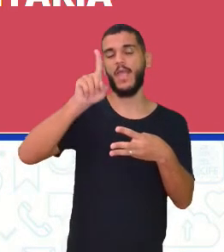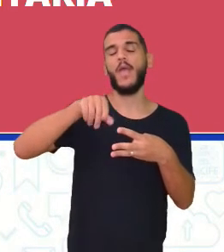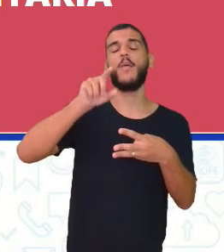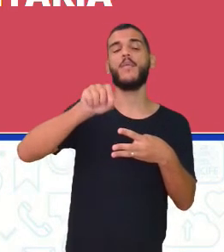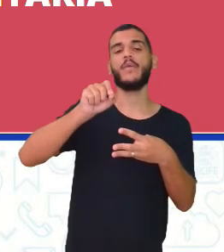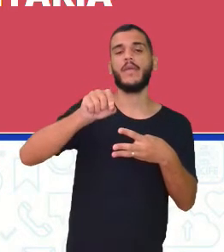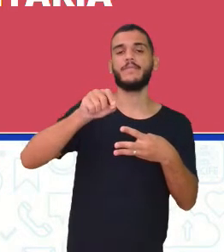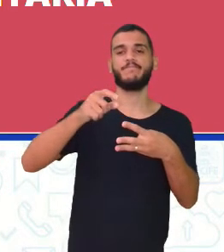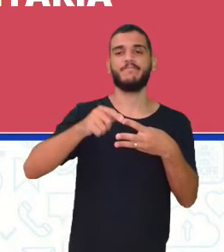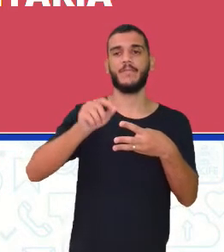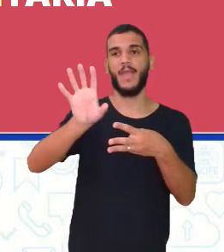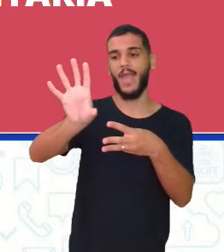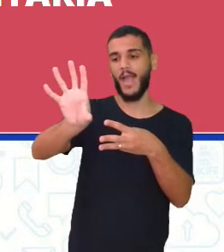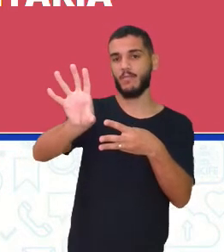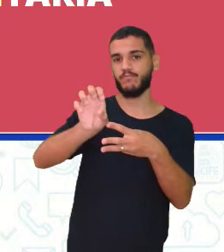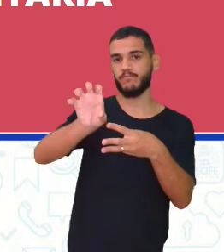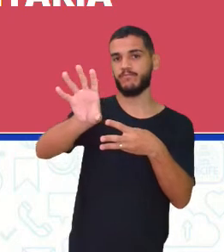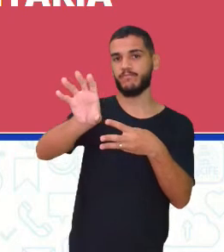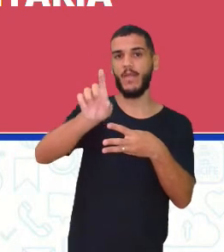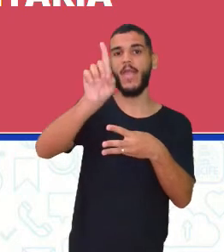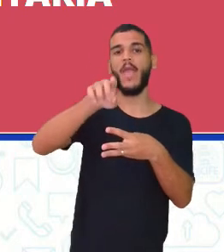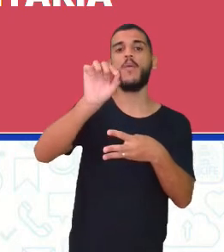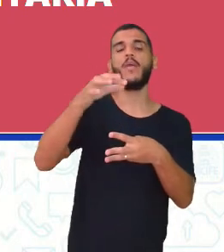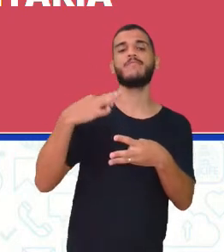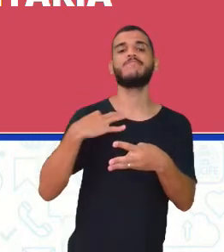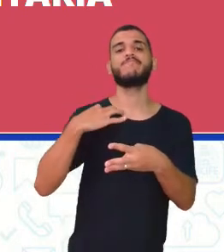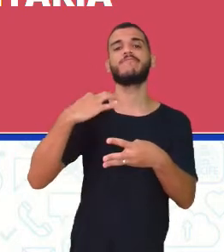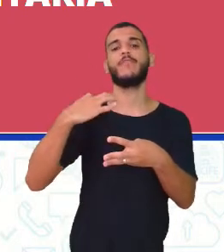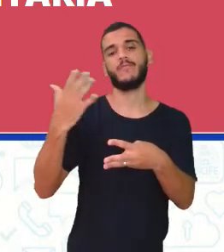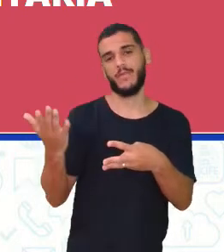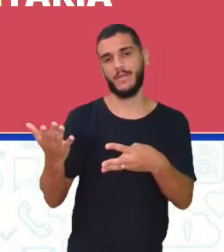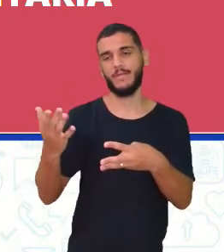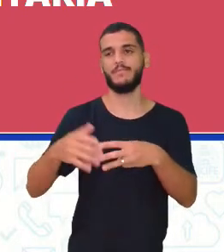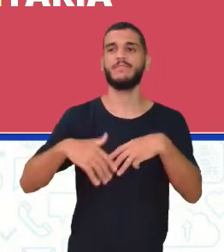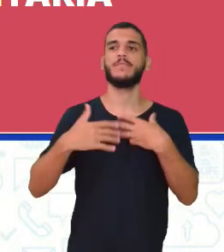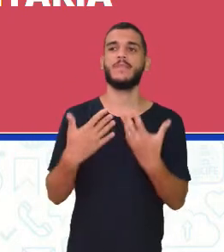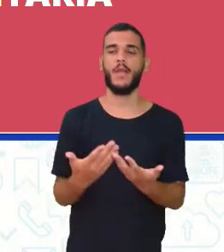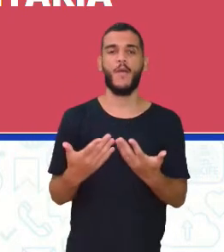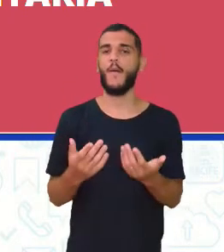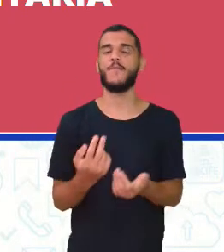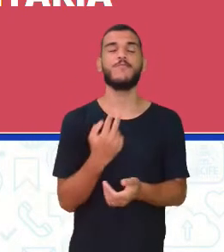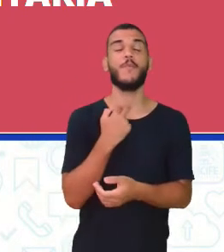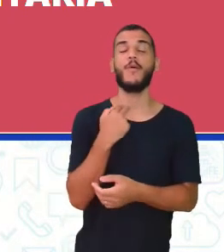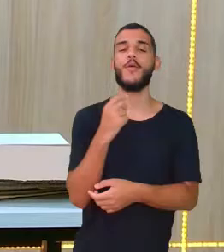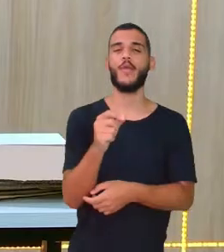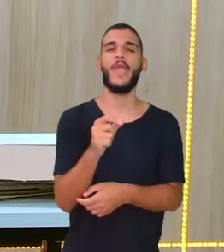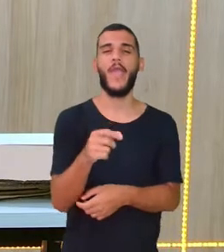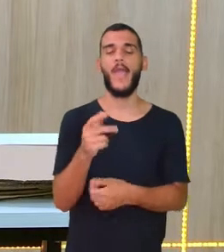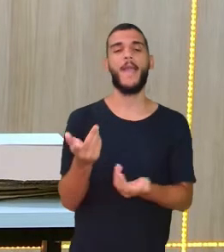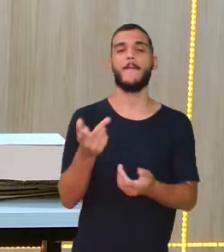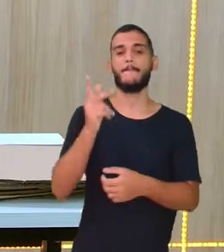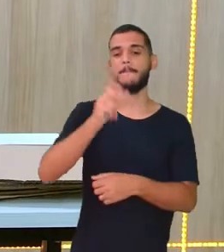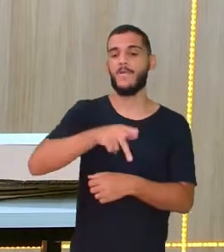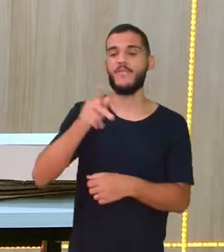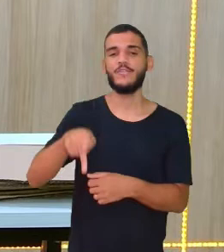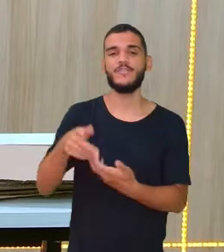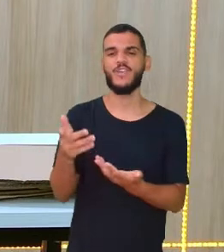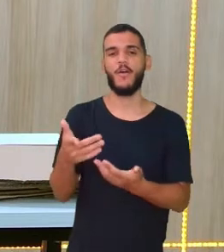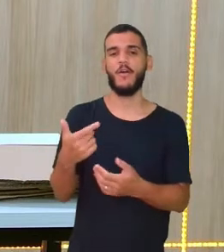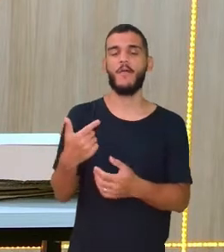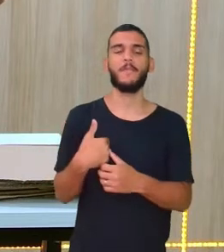esquelético. A contração é voluntária. Então, não adianta dizer para o professor, quando o colega passar e você,